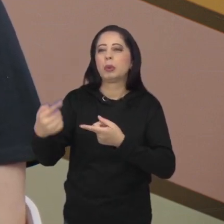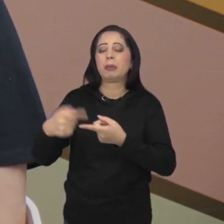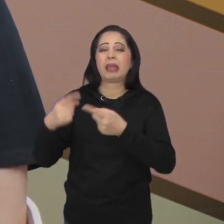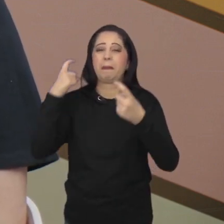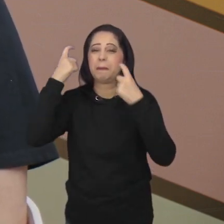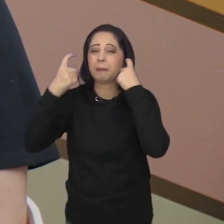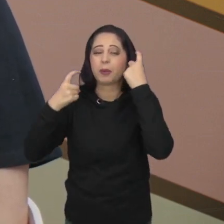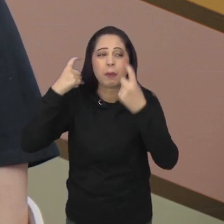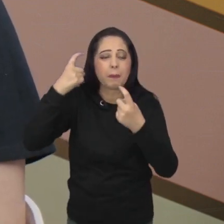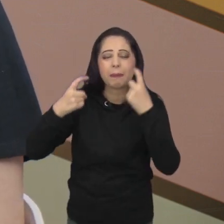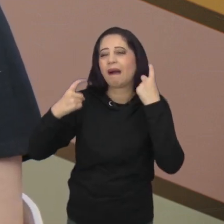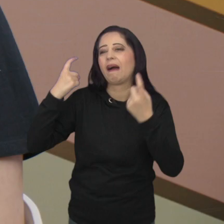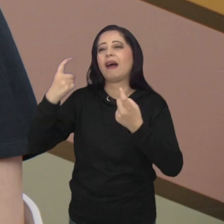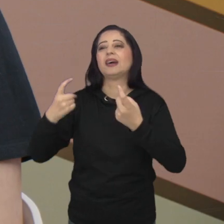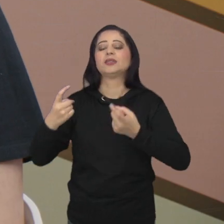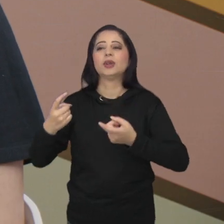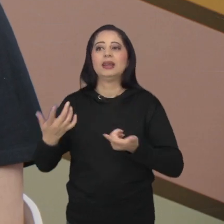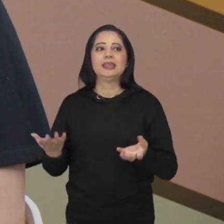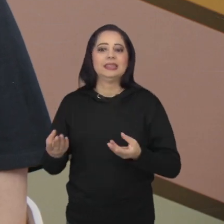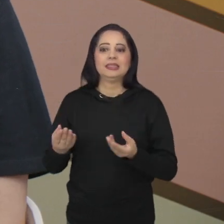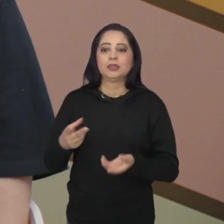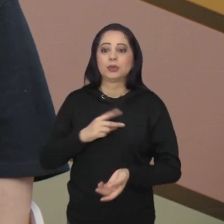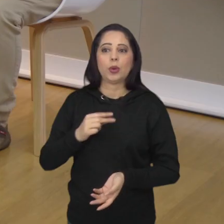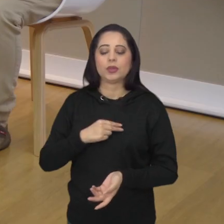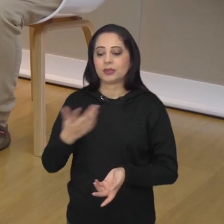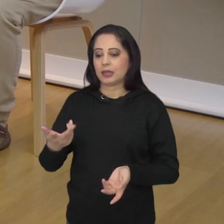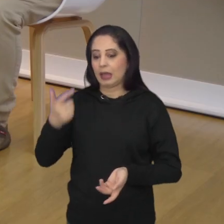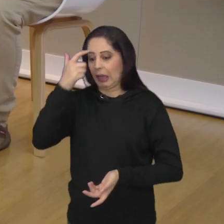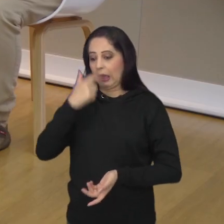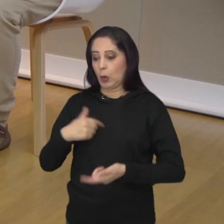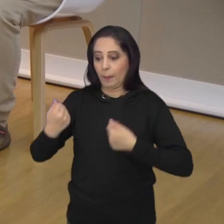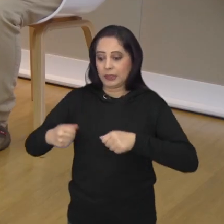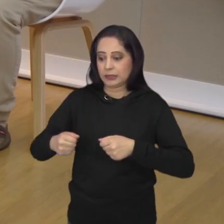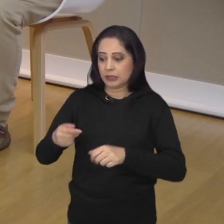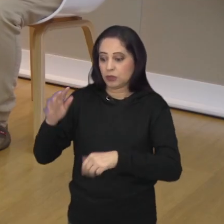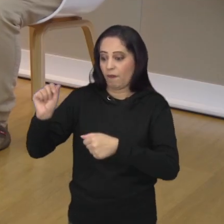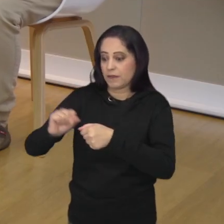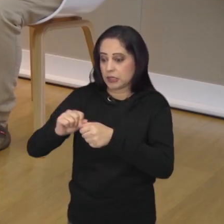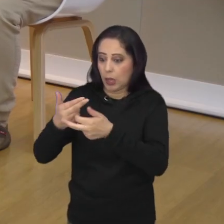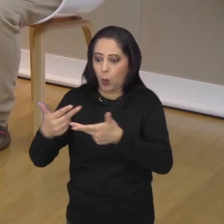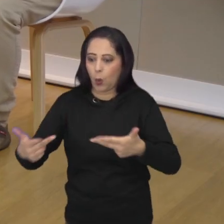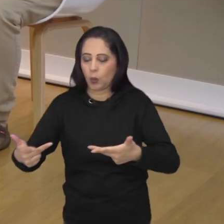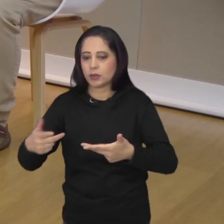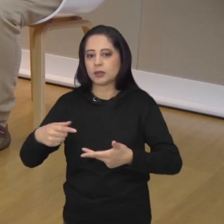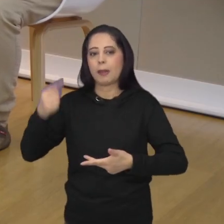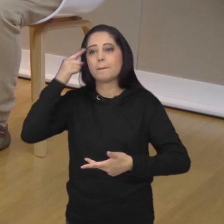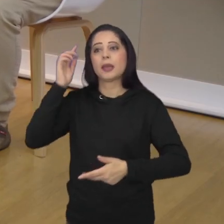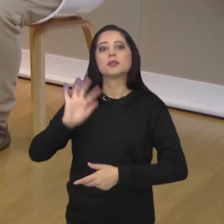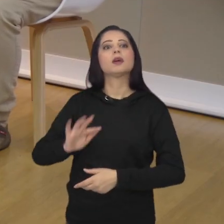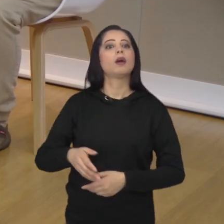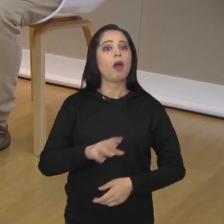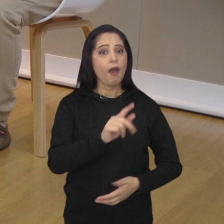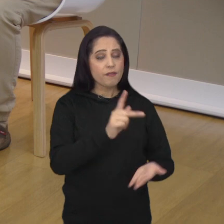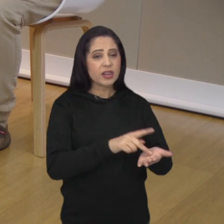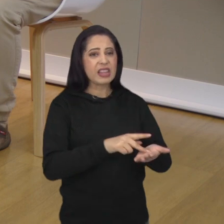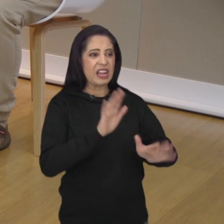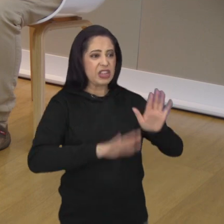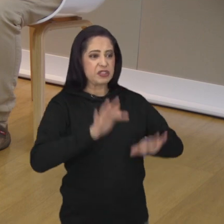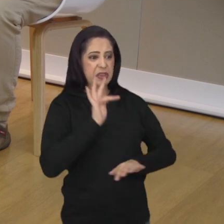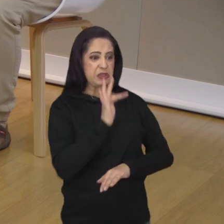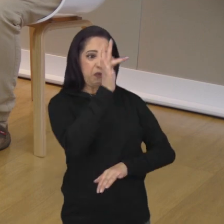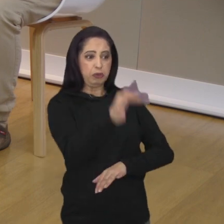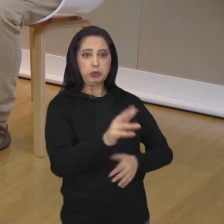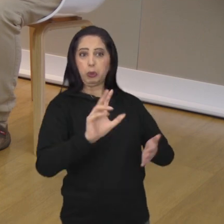futuro com preocupações, né? Eu já estou ocupado com coisas que ainda não aconteceram. Que pode nem acontecer. Que pode